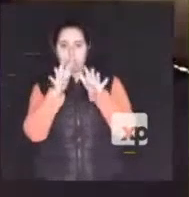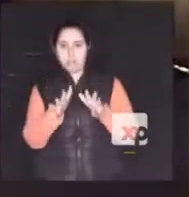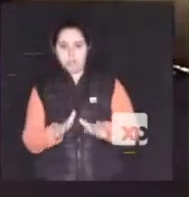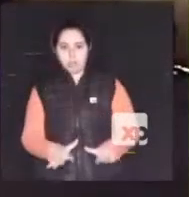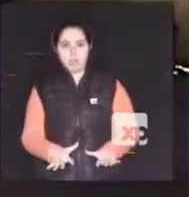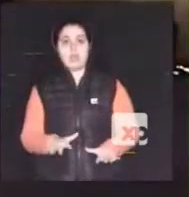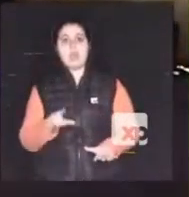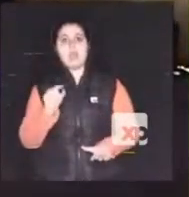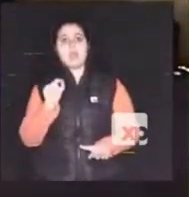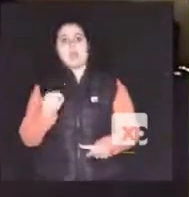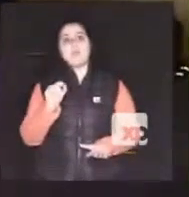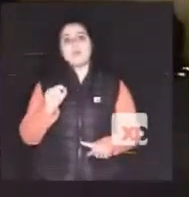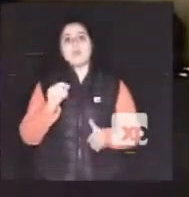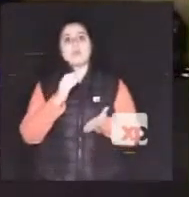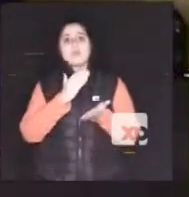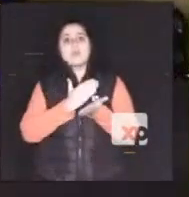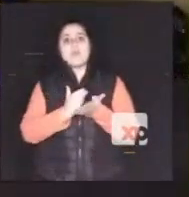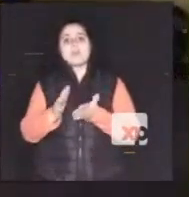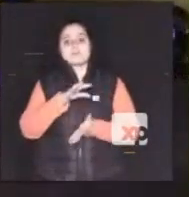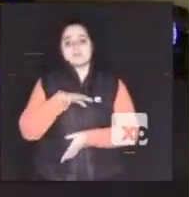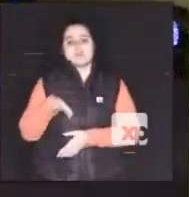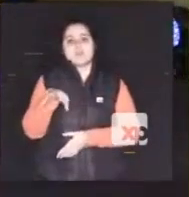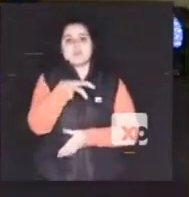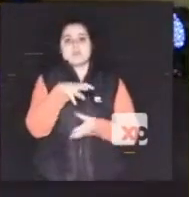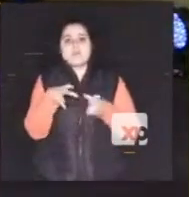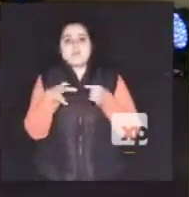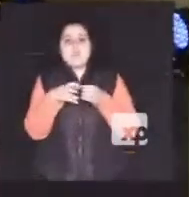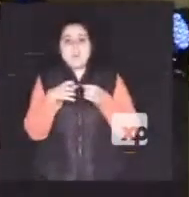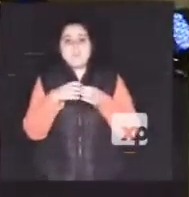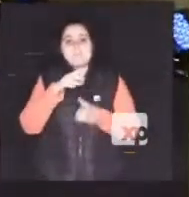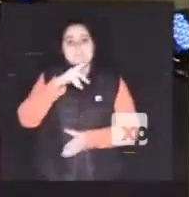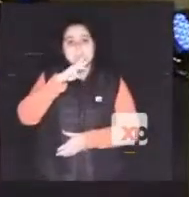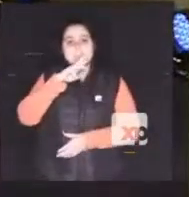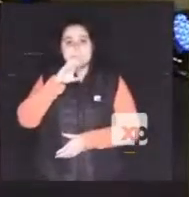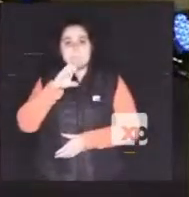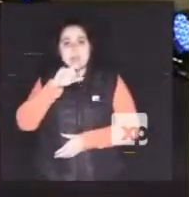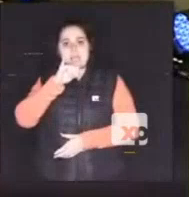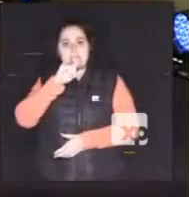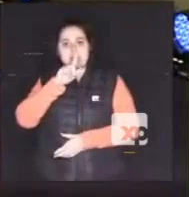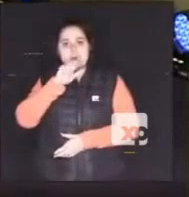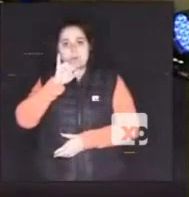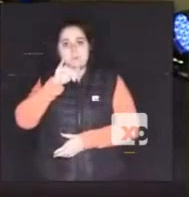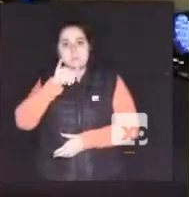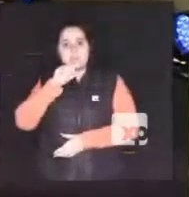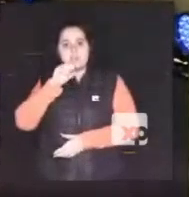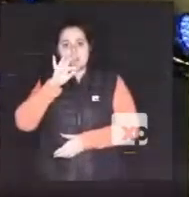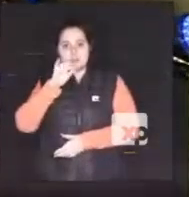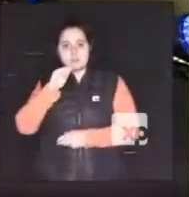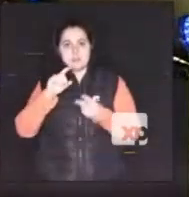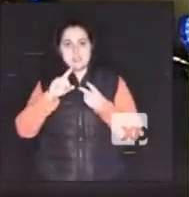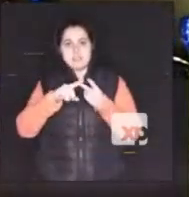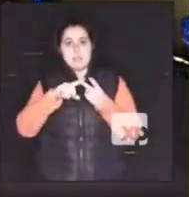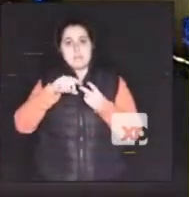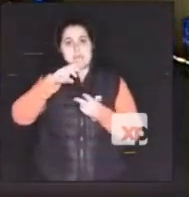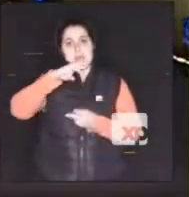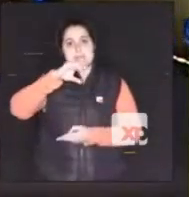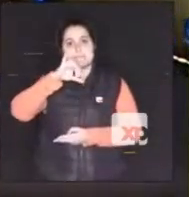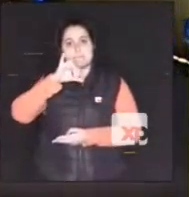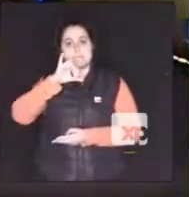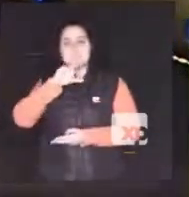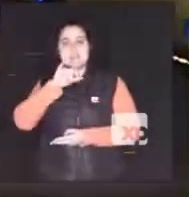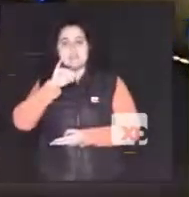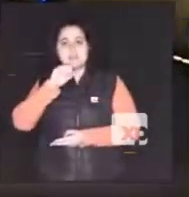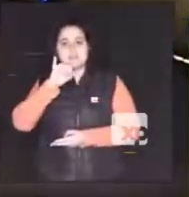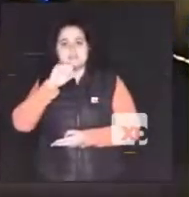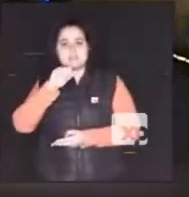destrutivos eles partem de um gueto fé iluminista e de milícias digitais